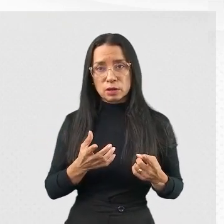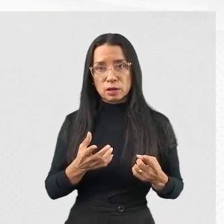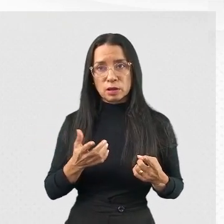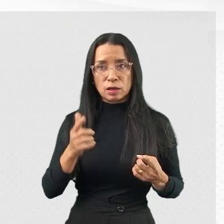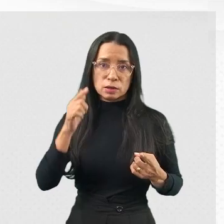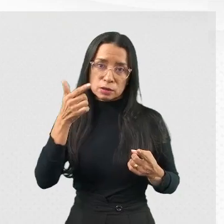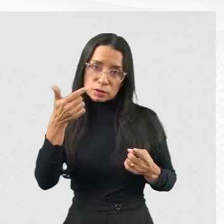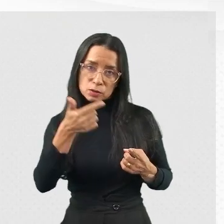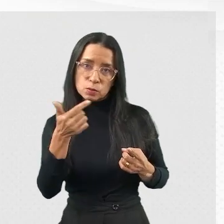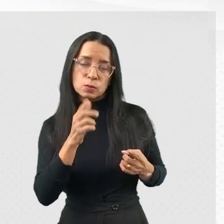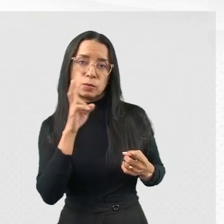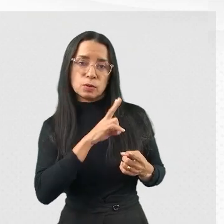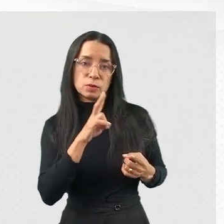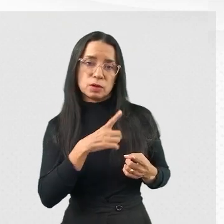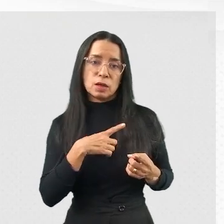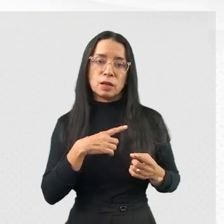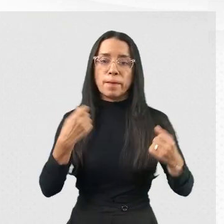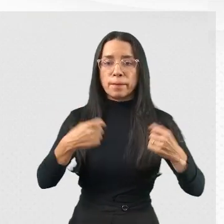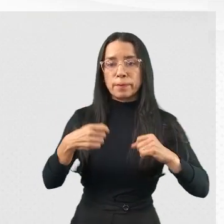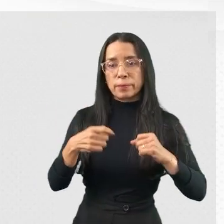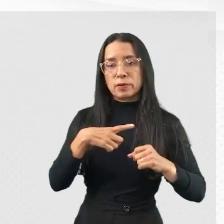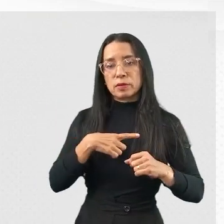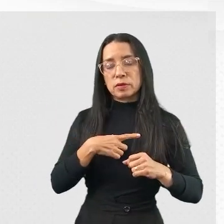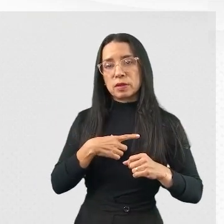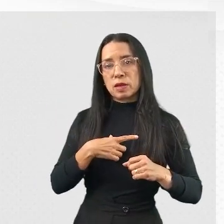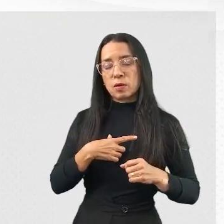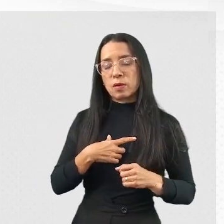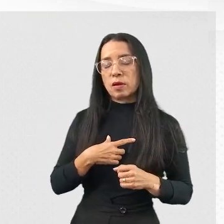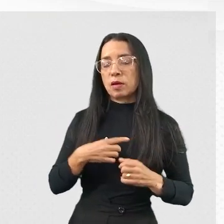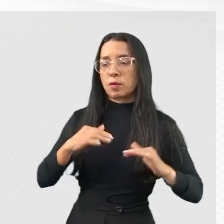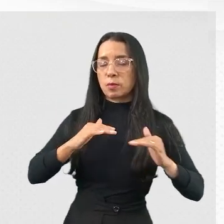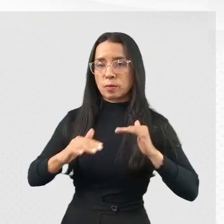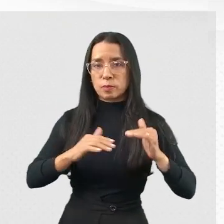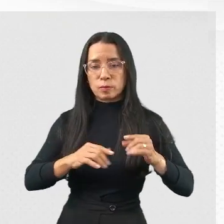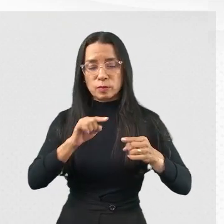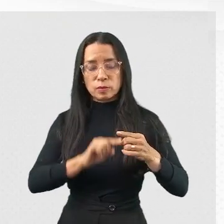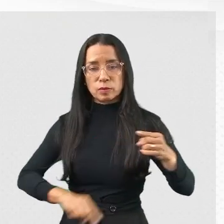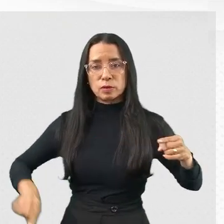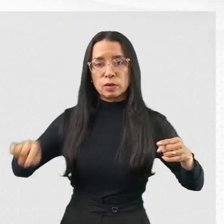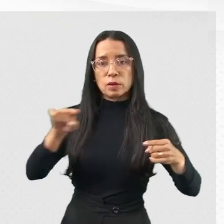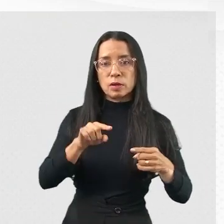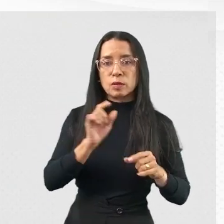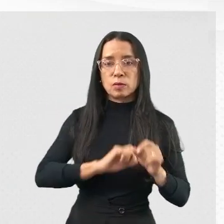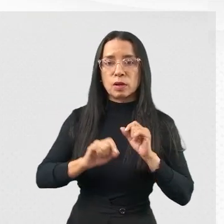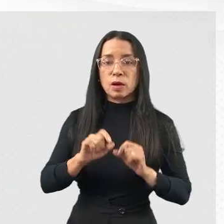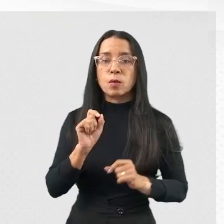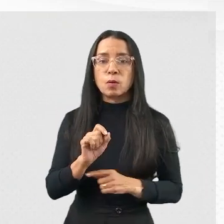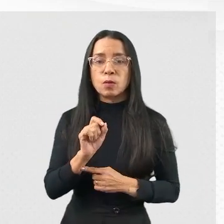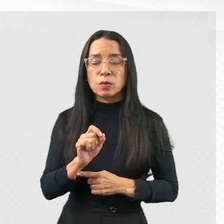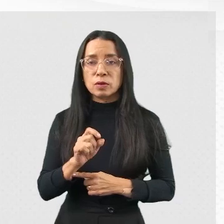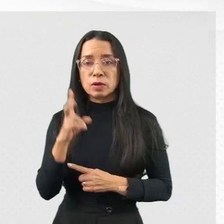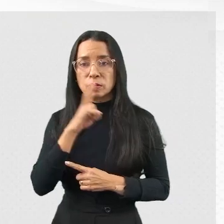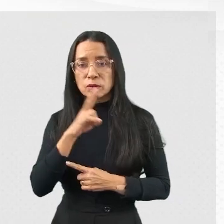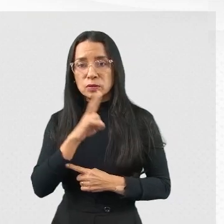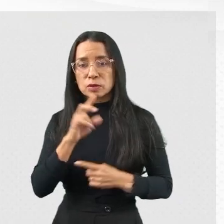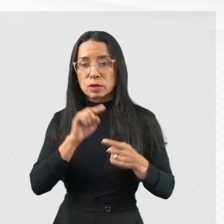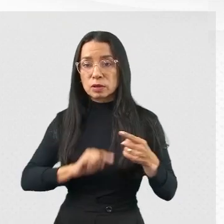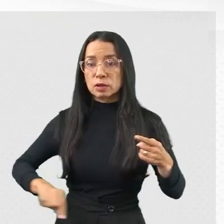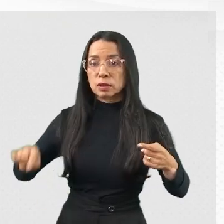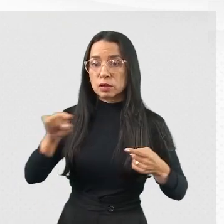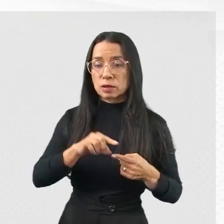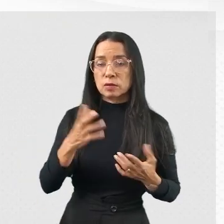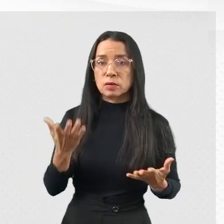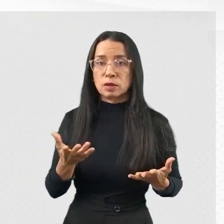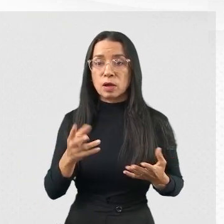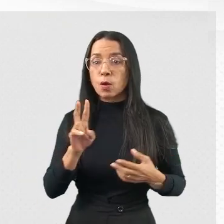ser um movimento circular, tá? Então acompanhe comigo que essa velocidade angular, o nome ele já nos